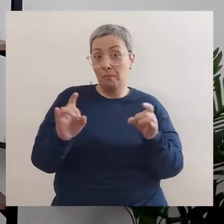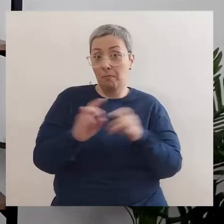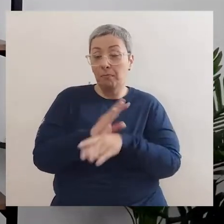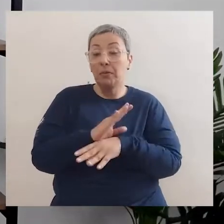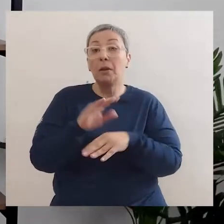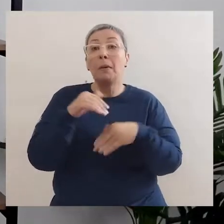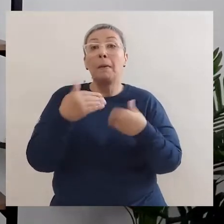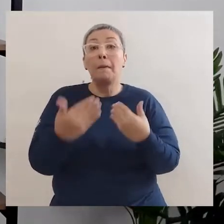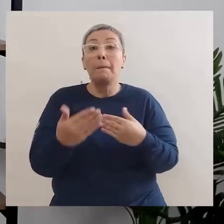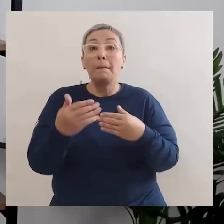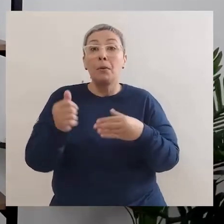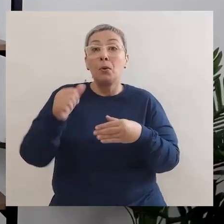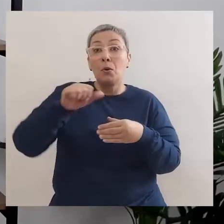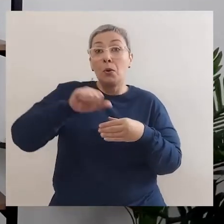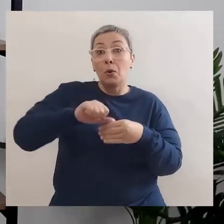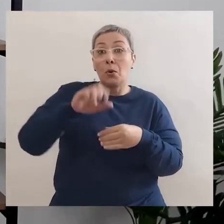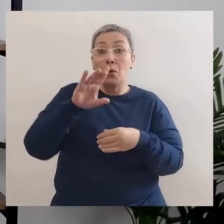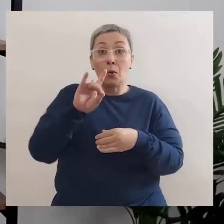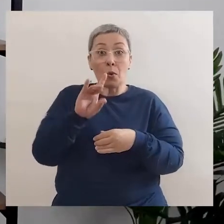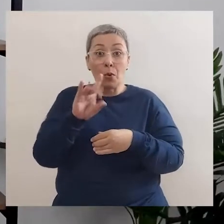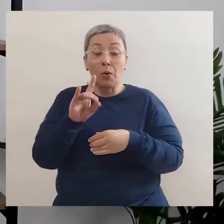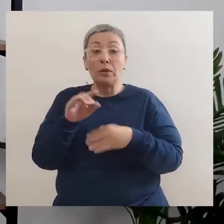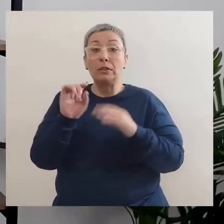cola, certo? E